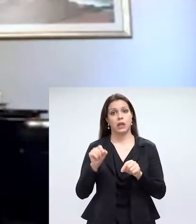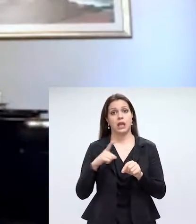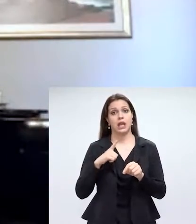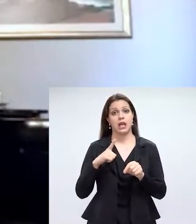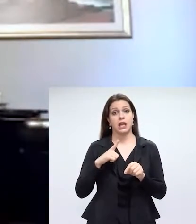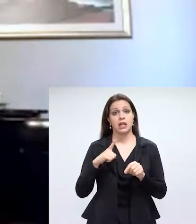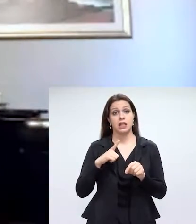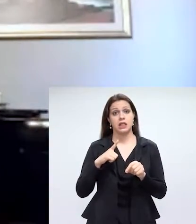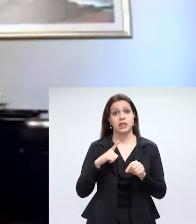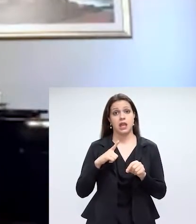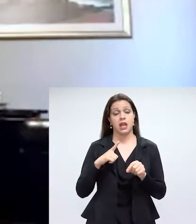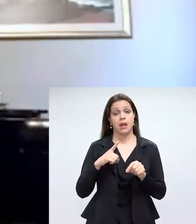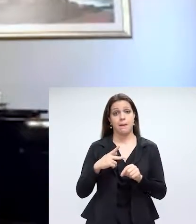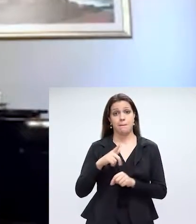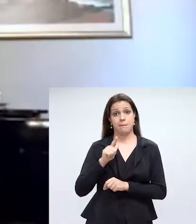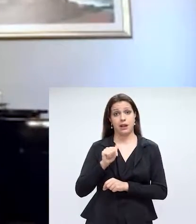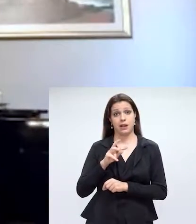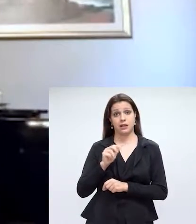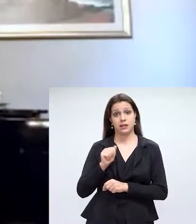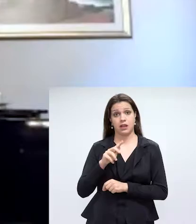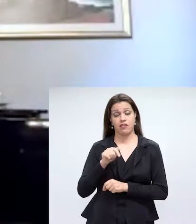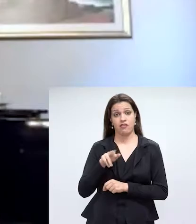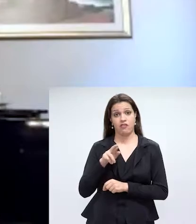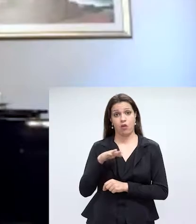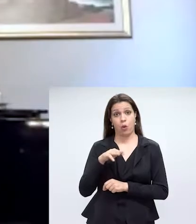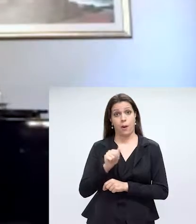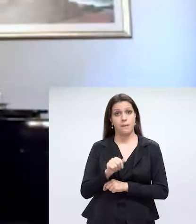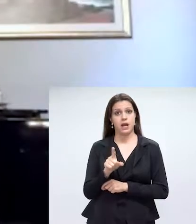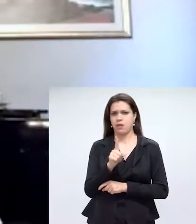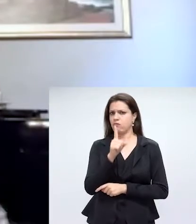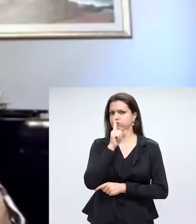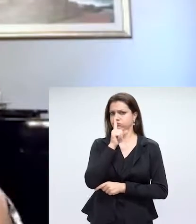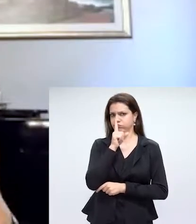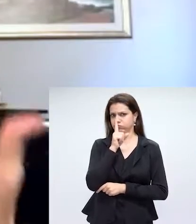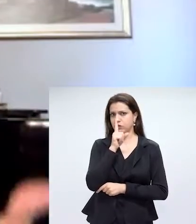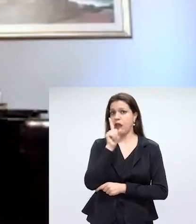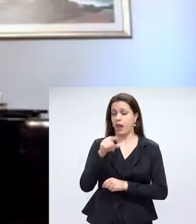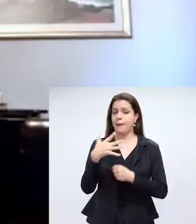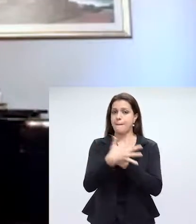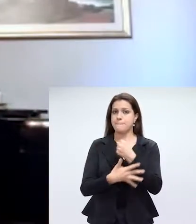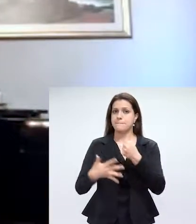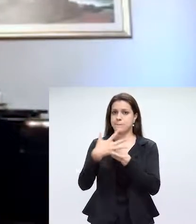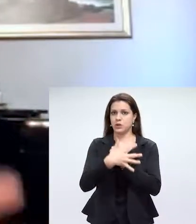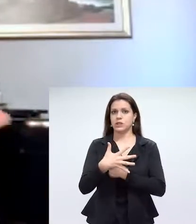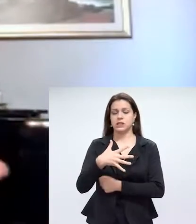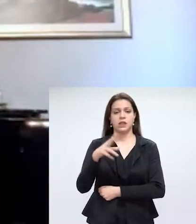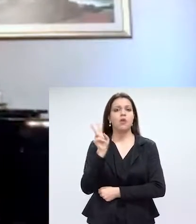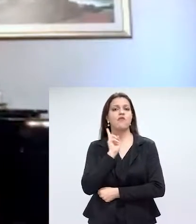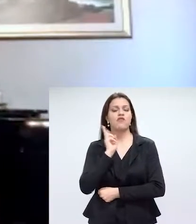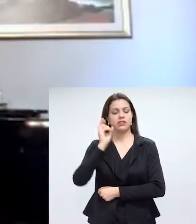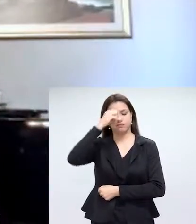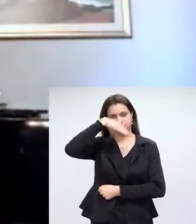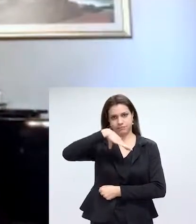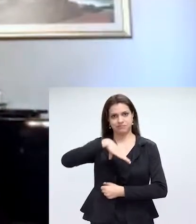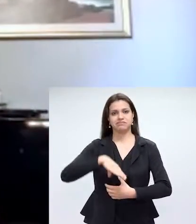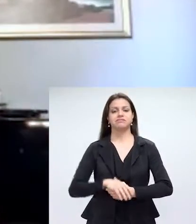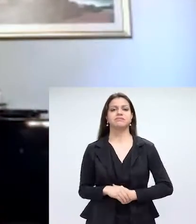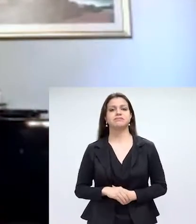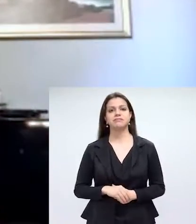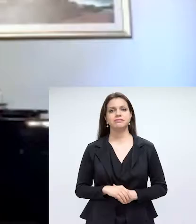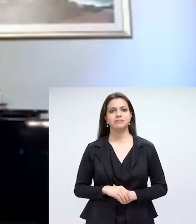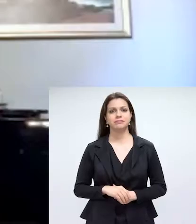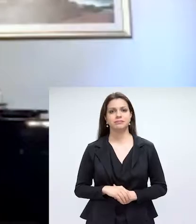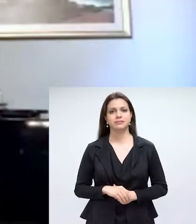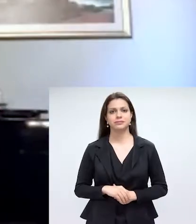abordados. E a gente começa falando da plataforma Não Se Cale, uma iniciativa muito importante que dá proteção às vítimas